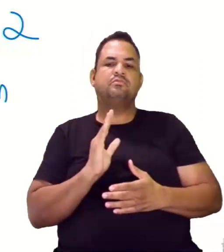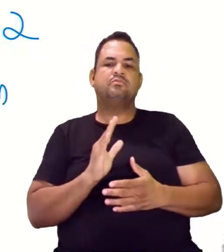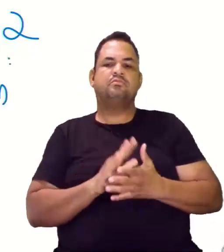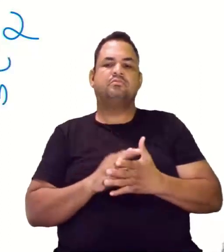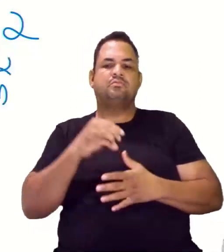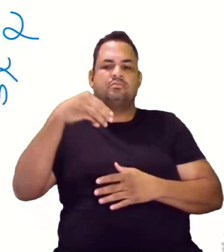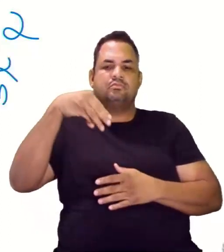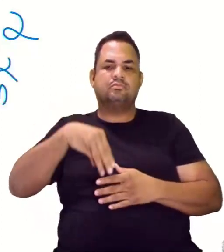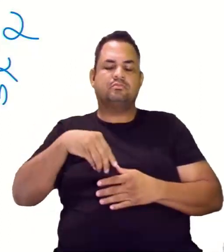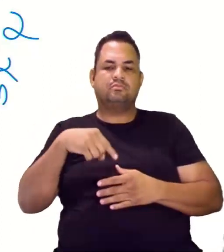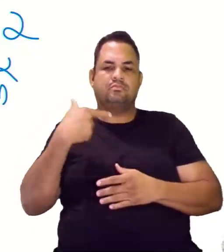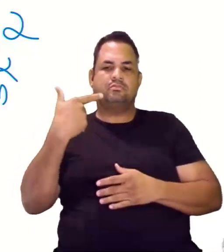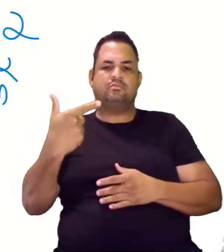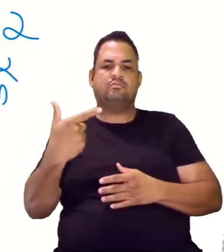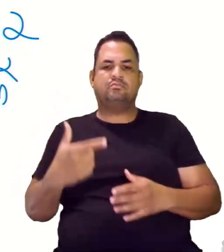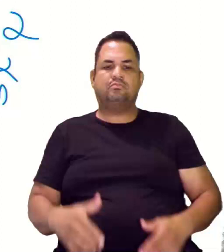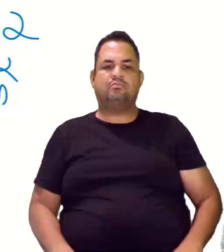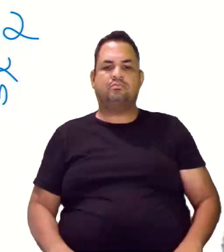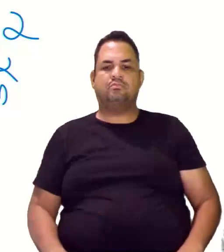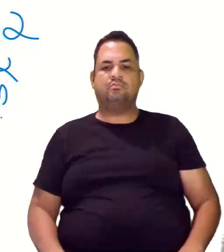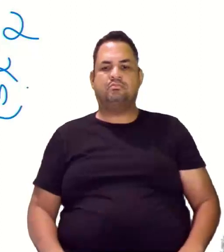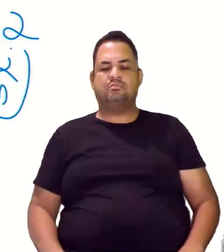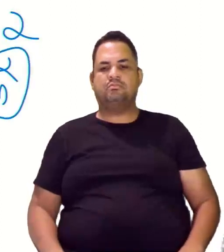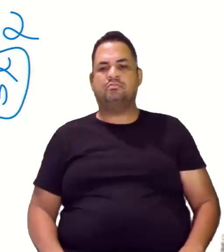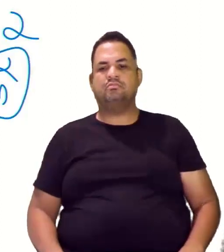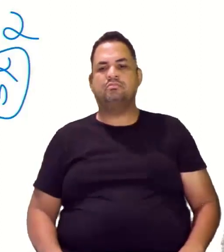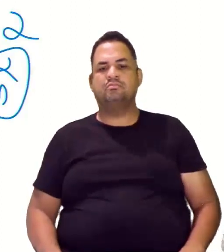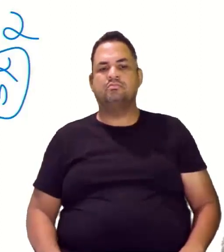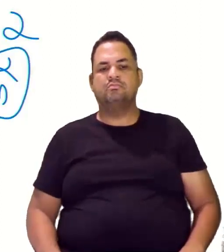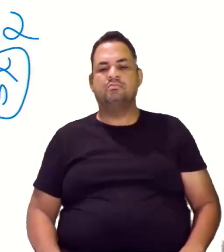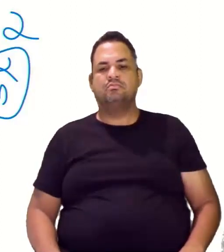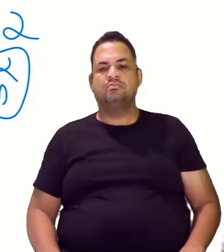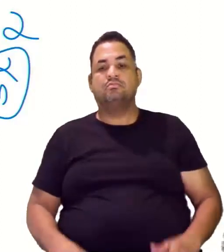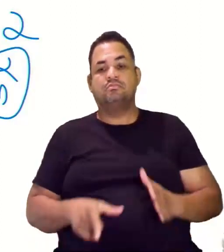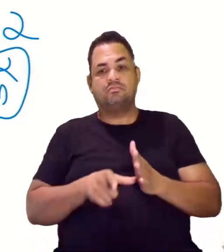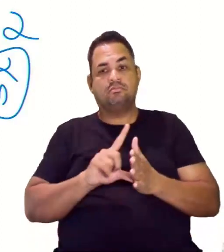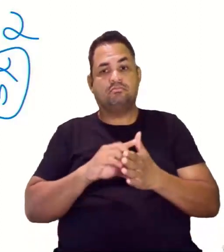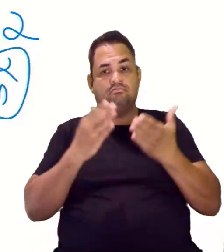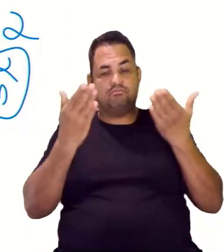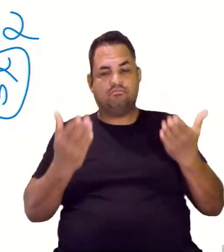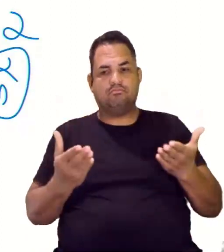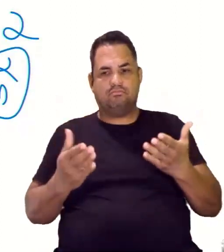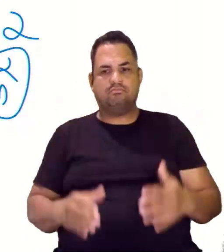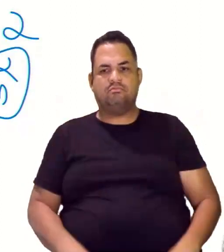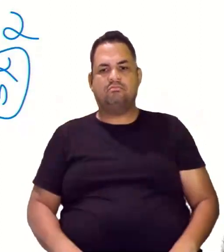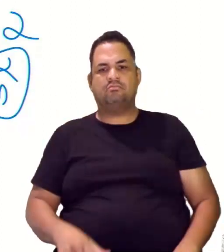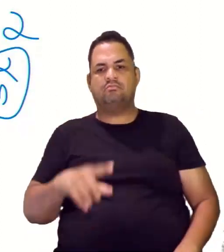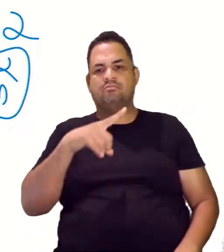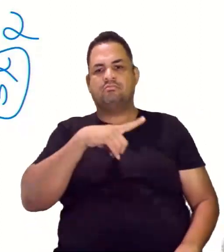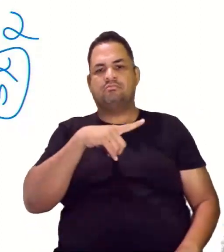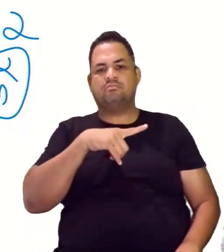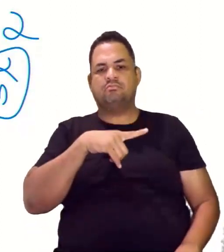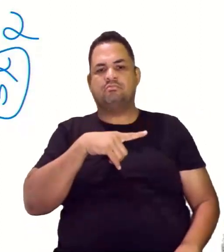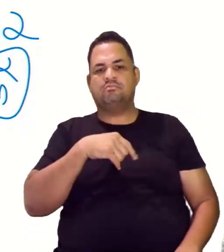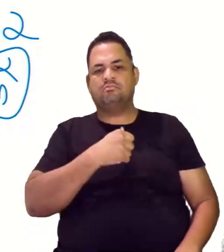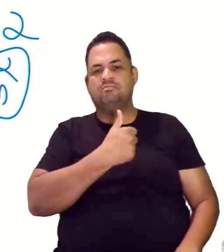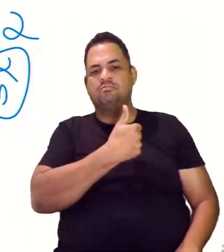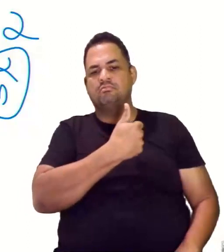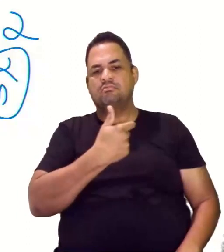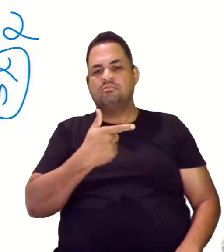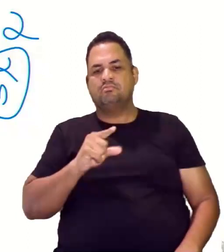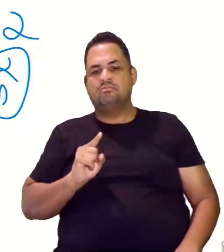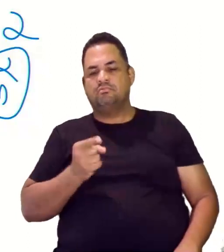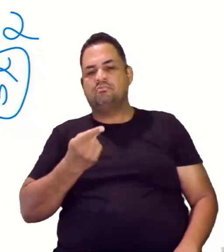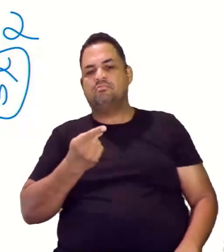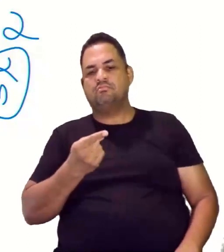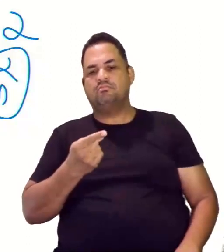já em metros quadrados. Beleza. Esse é o antes. né? Então eu tenho 12 mil metros quadrados